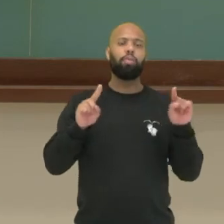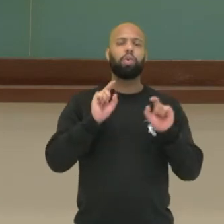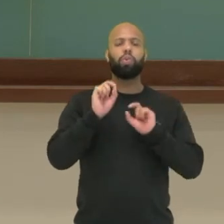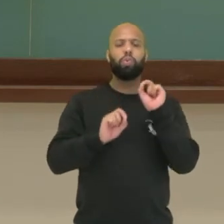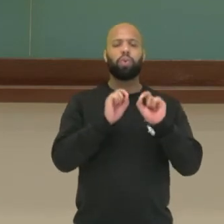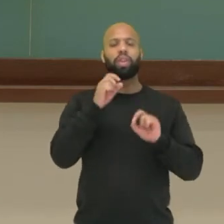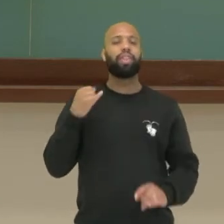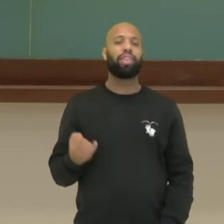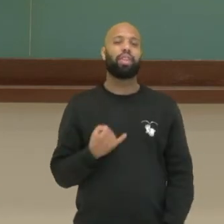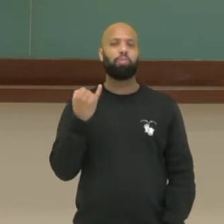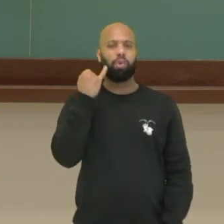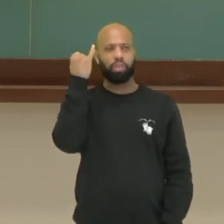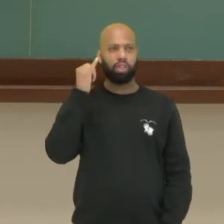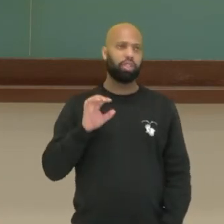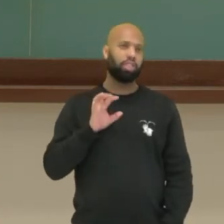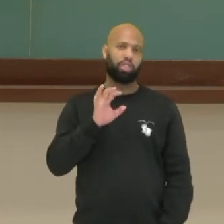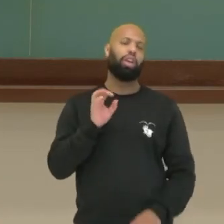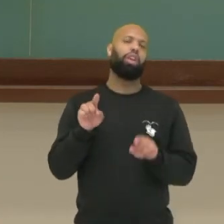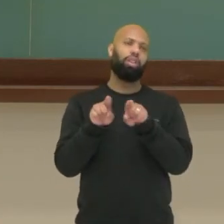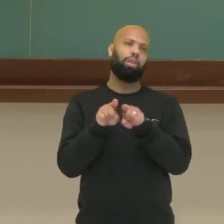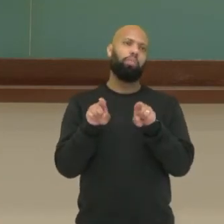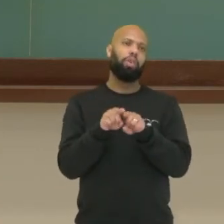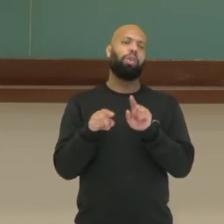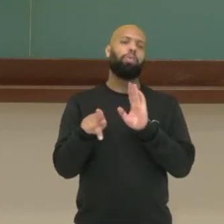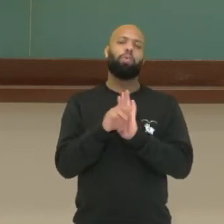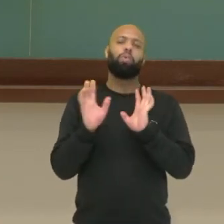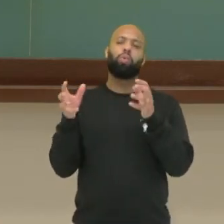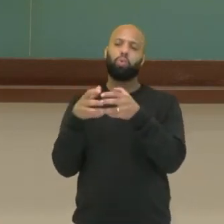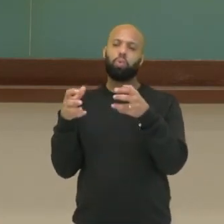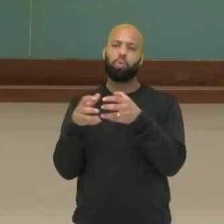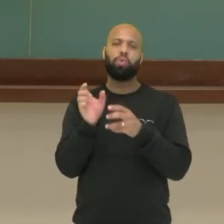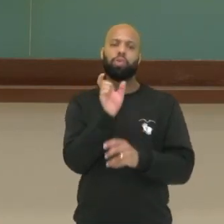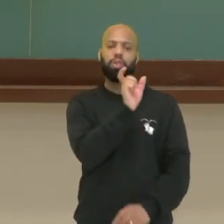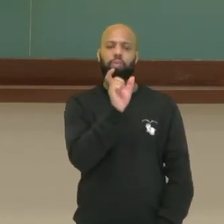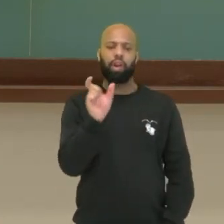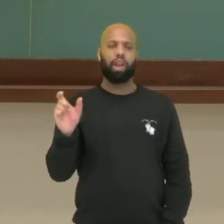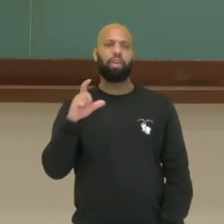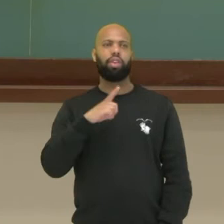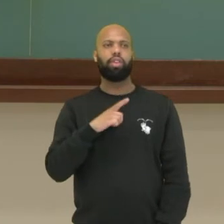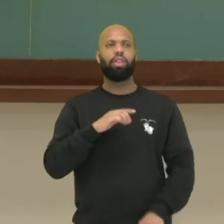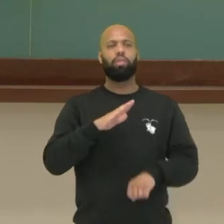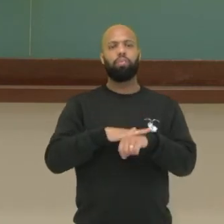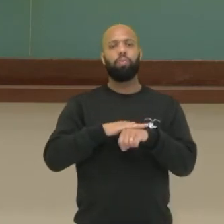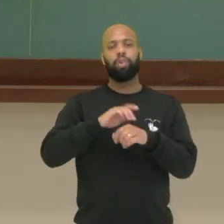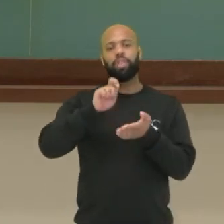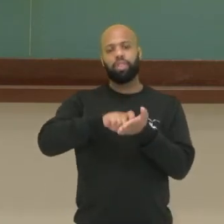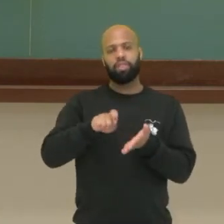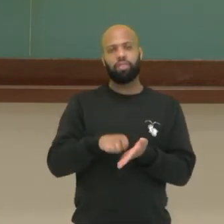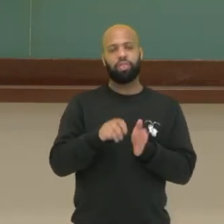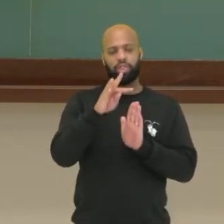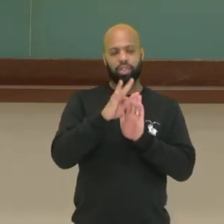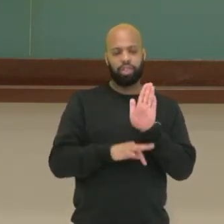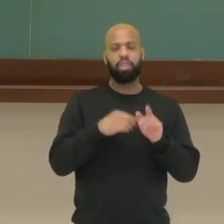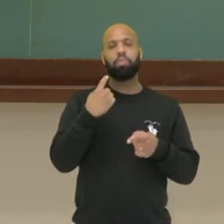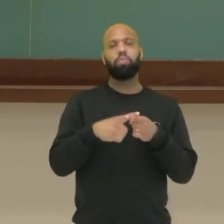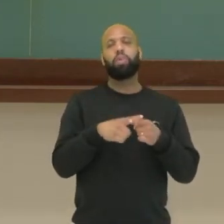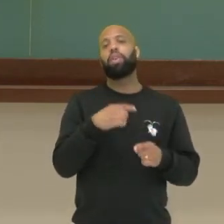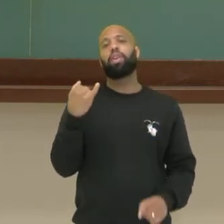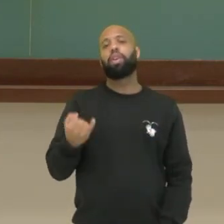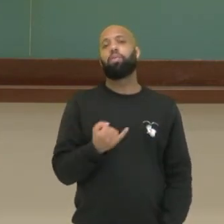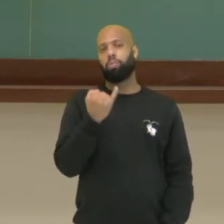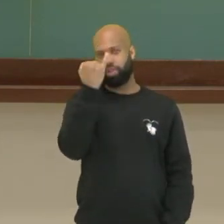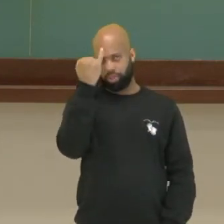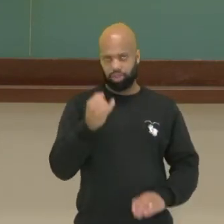a importância delas, dessa classe, dessas palavras, na construção textual? Por que ela é importante? O que ela faz no